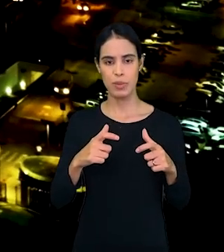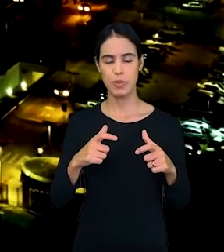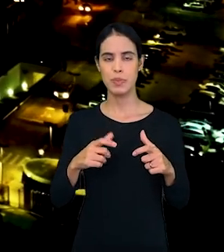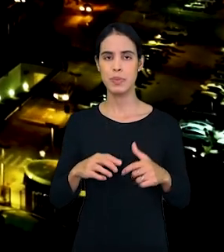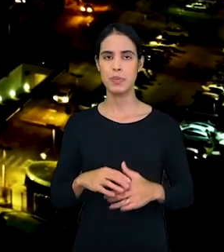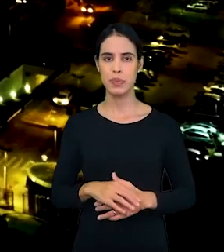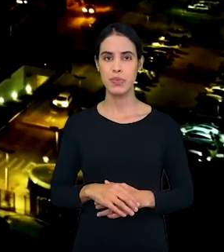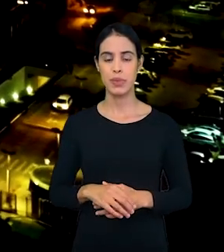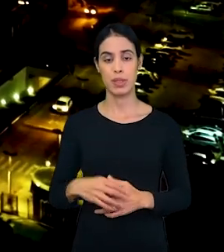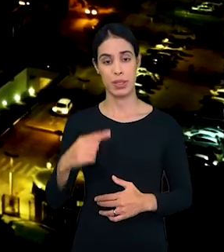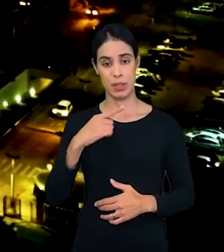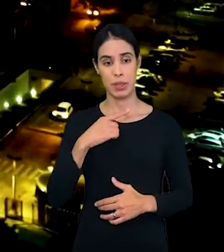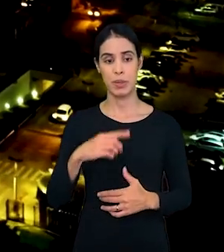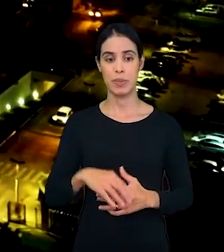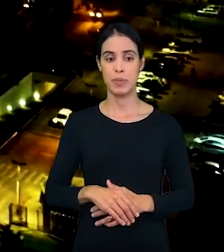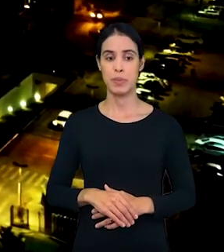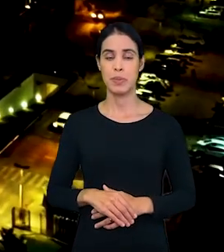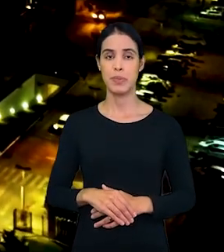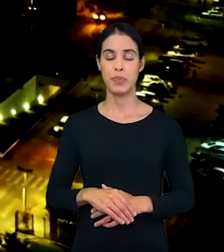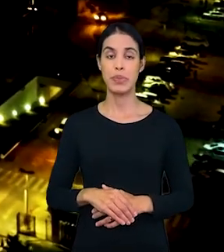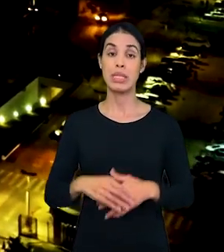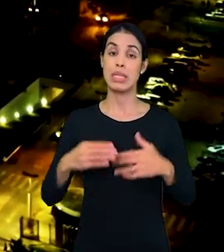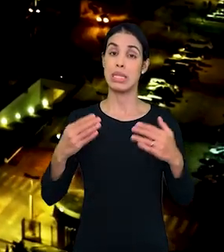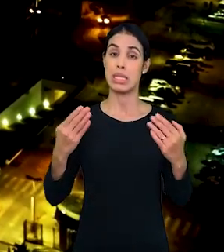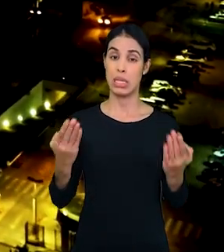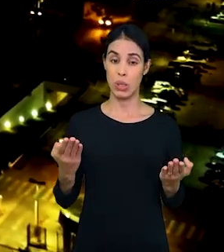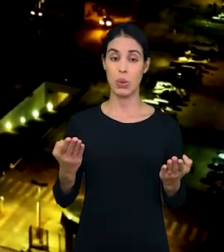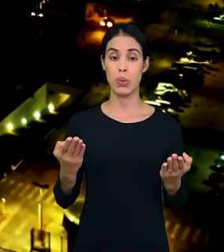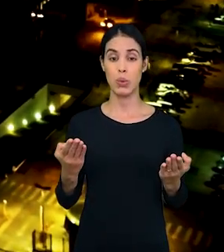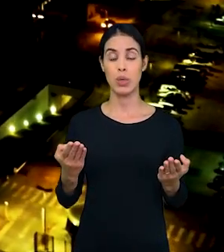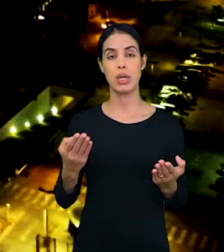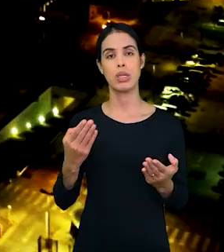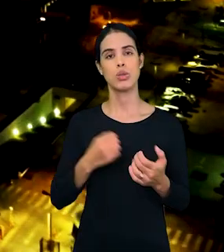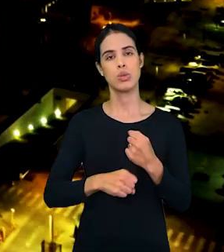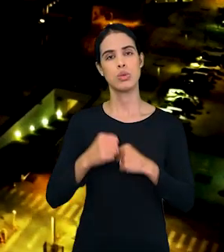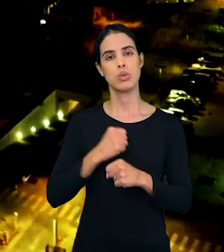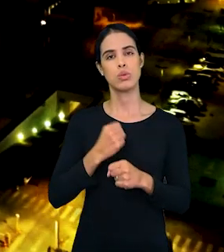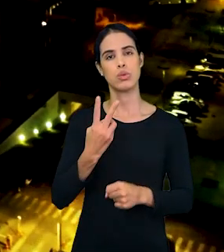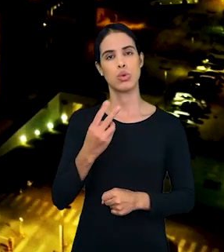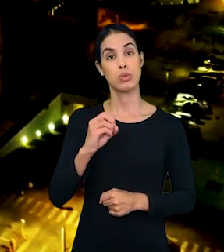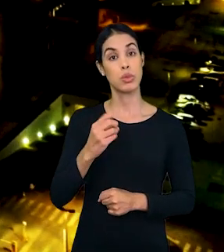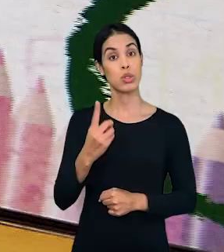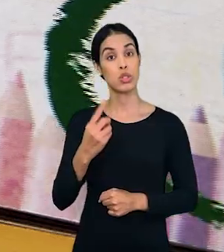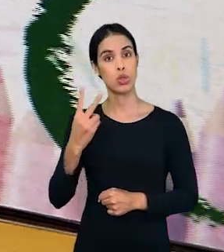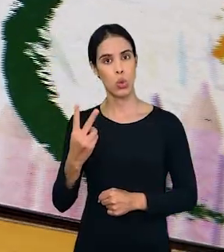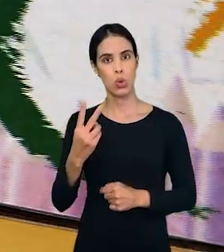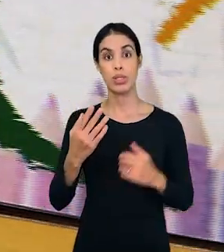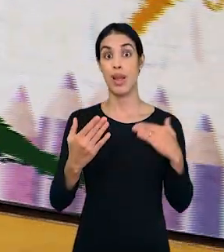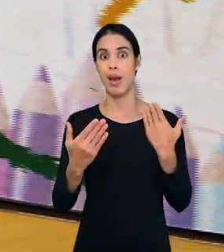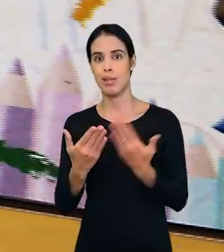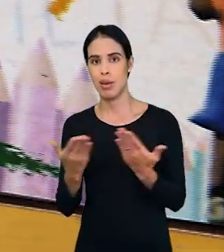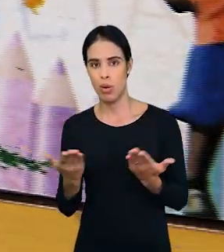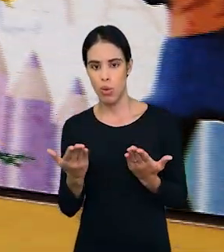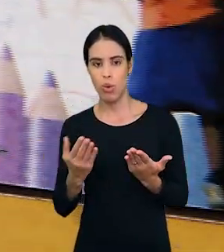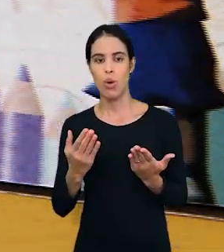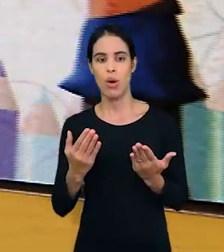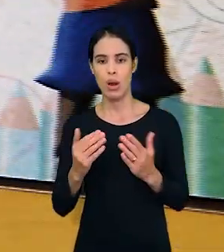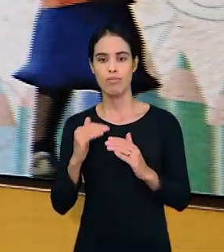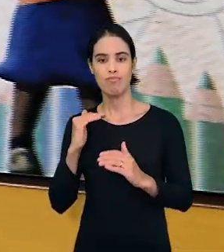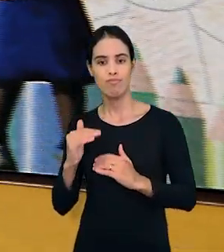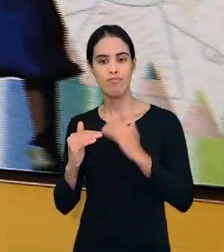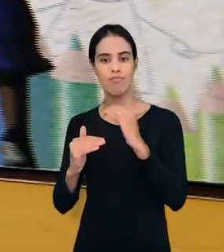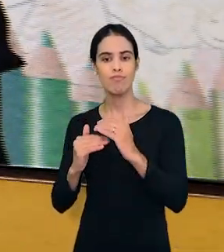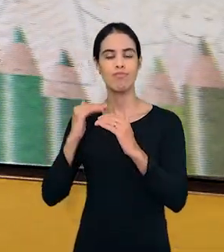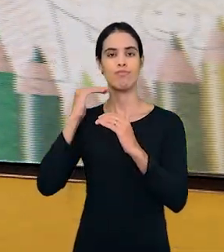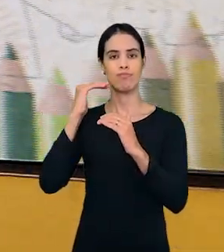da Justiça do Trabalho, né? Então, desde 2012, nós estamos avançando,